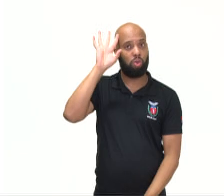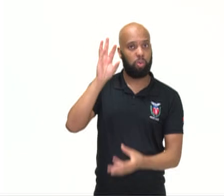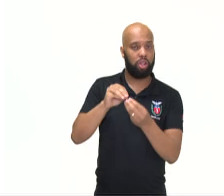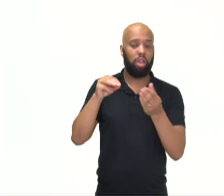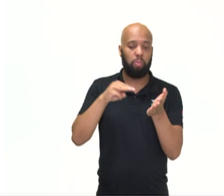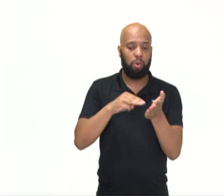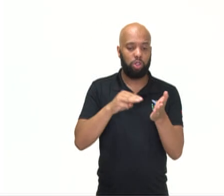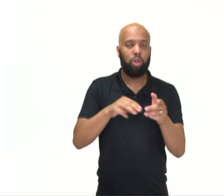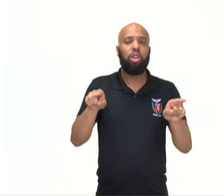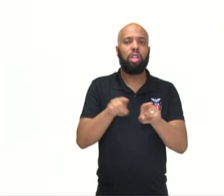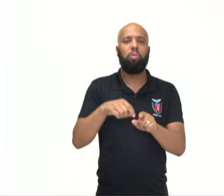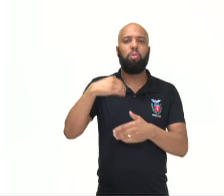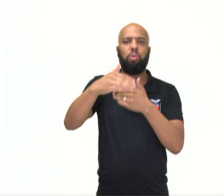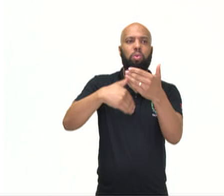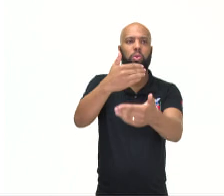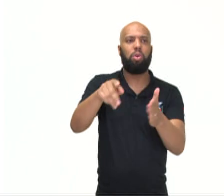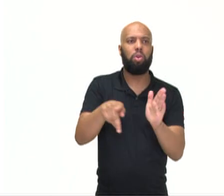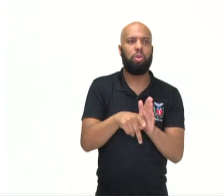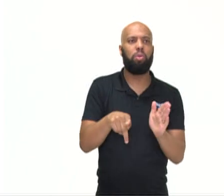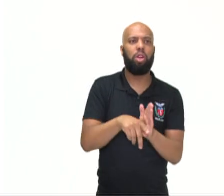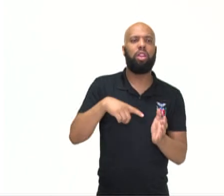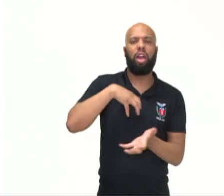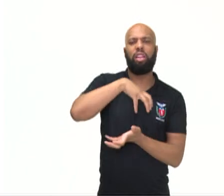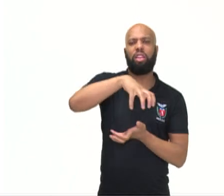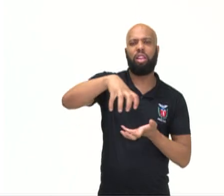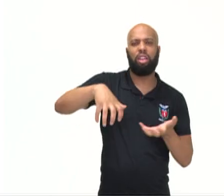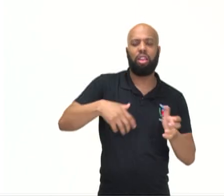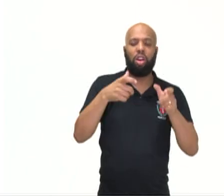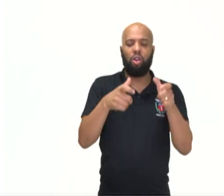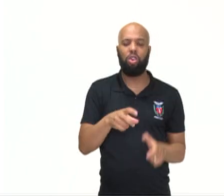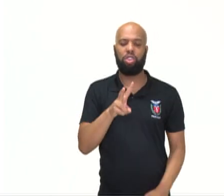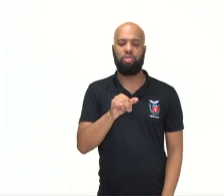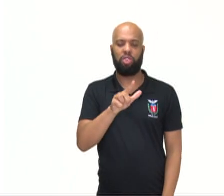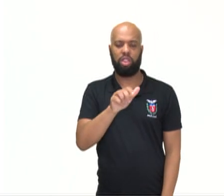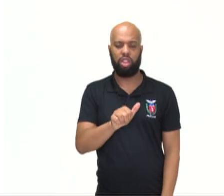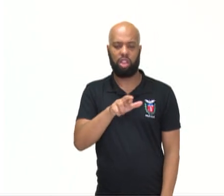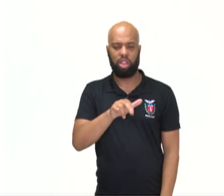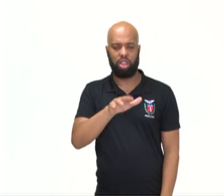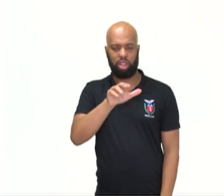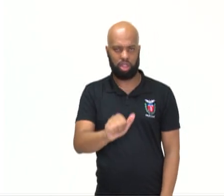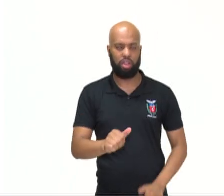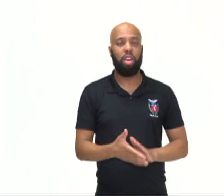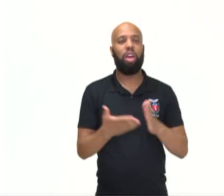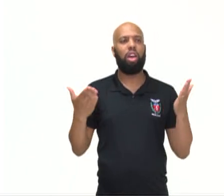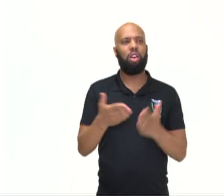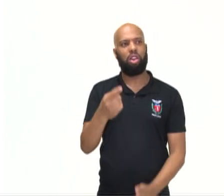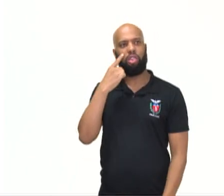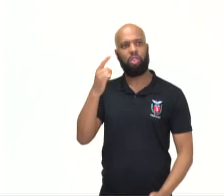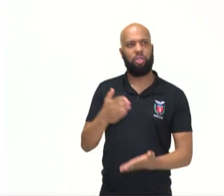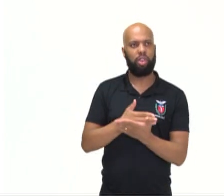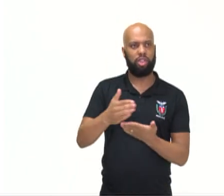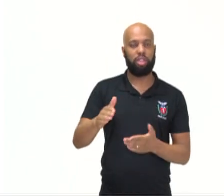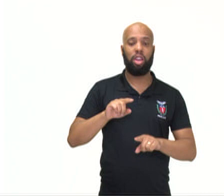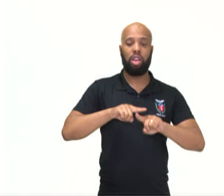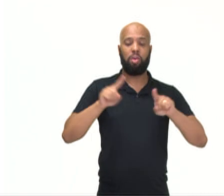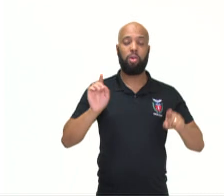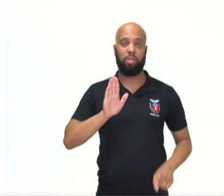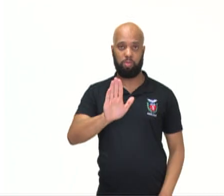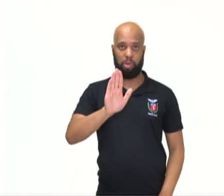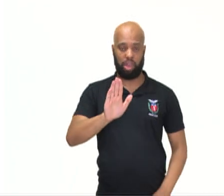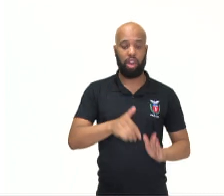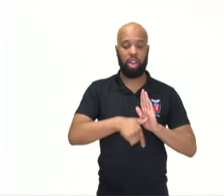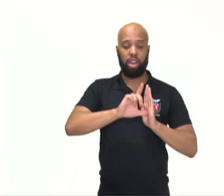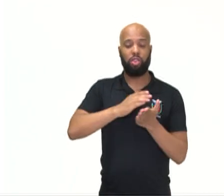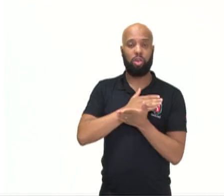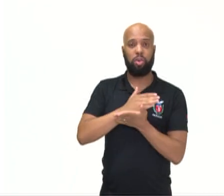e o desfecho da revolta de Vila Rica. Vamos lá começar? Antes eu quero saber o